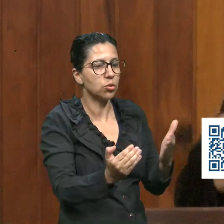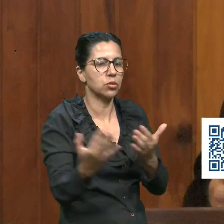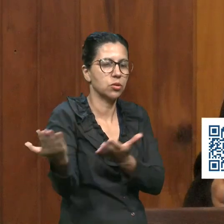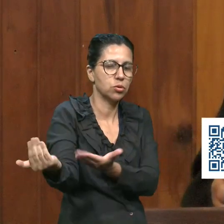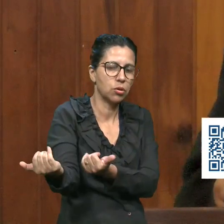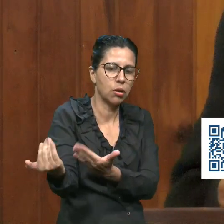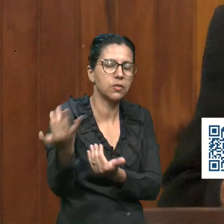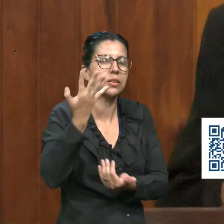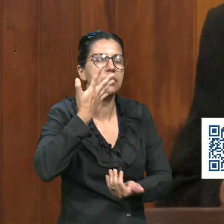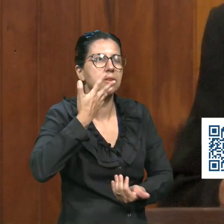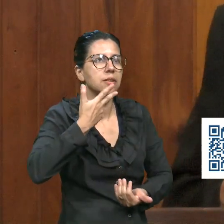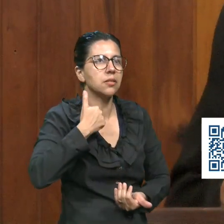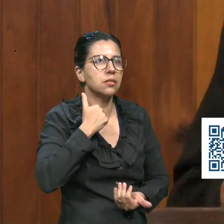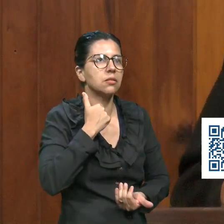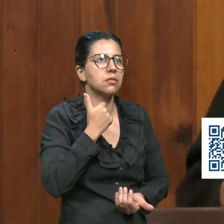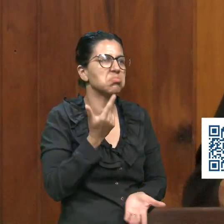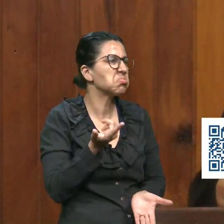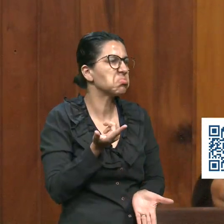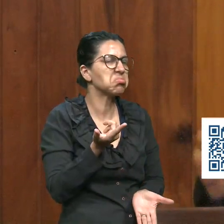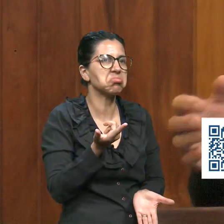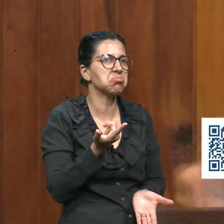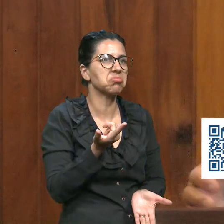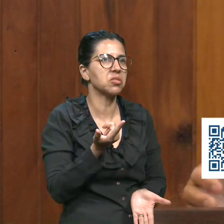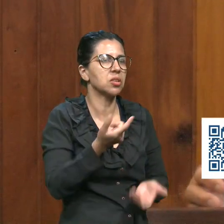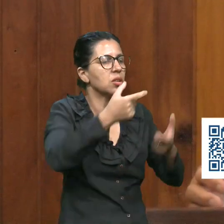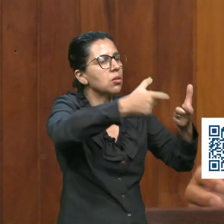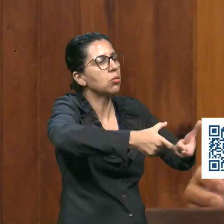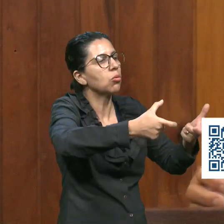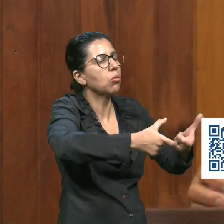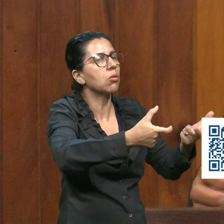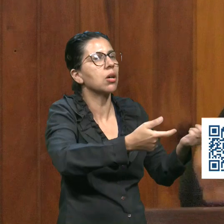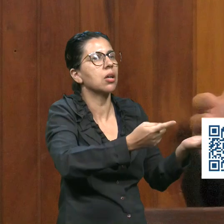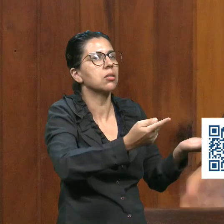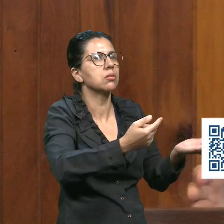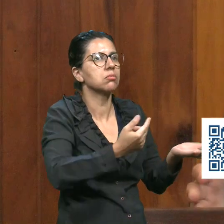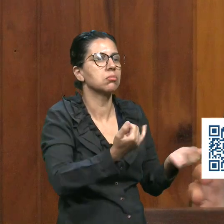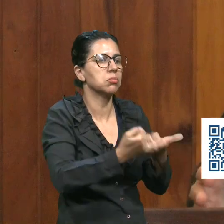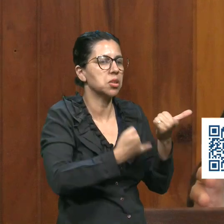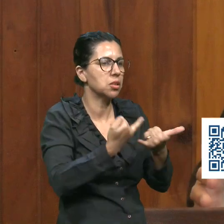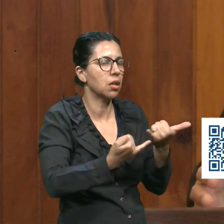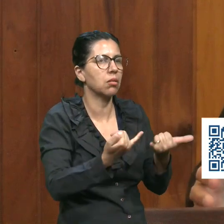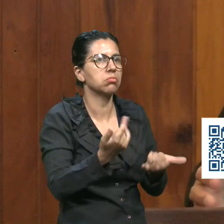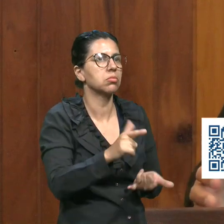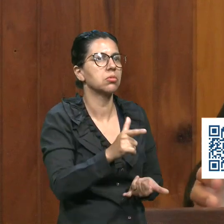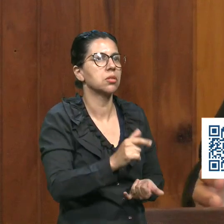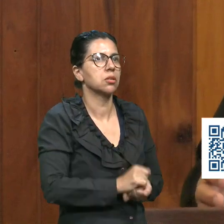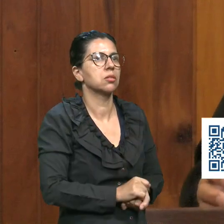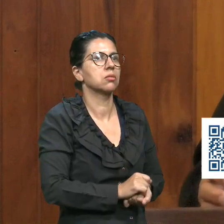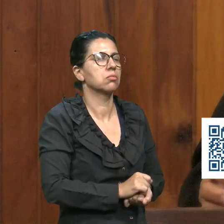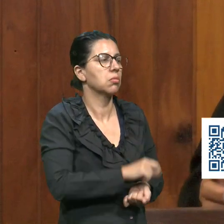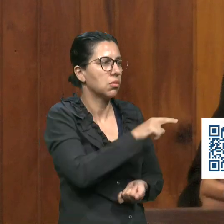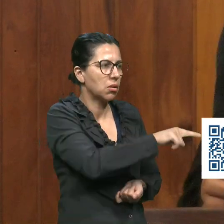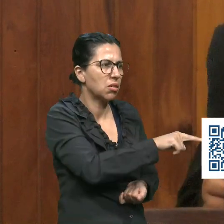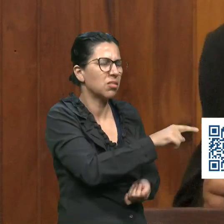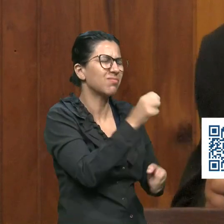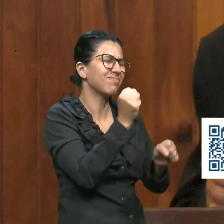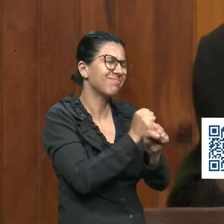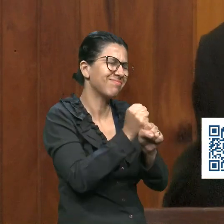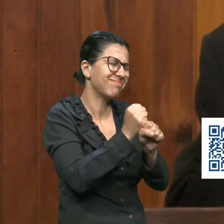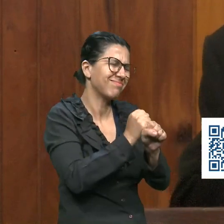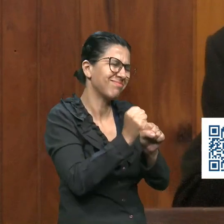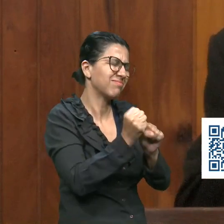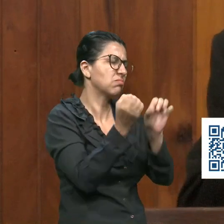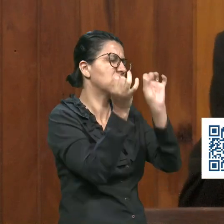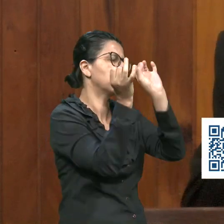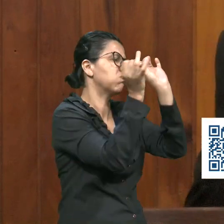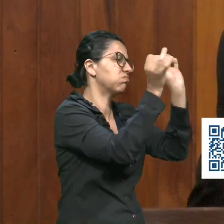nossas crianças não têm opção. E um local que foi orgulho para Marília está já abandonado há muitos anos.